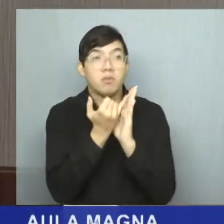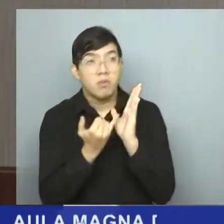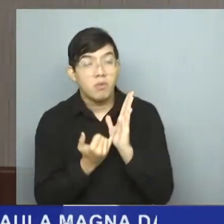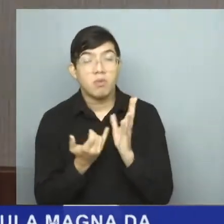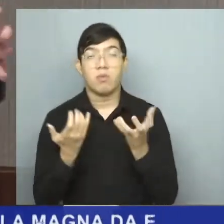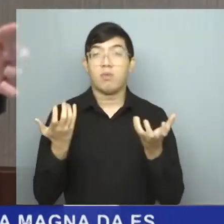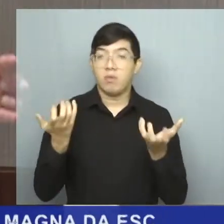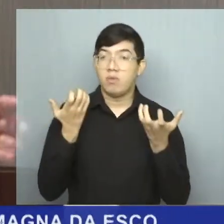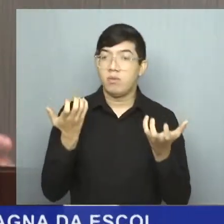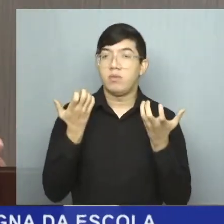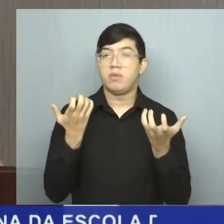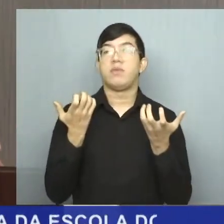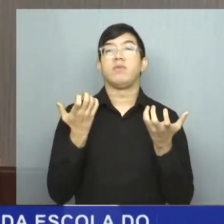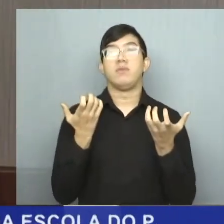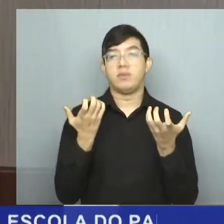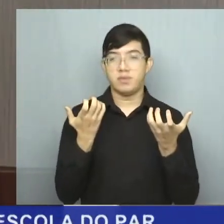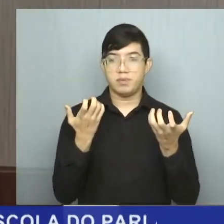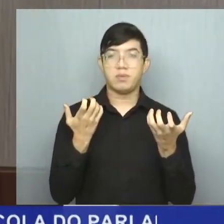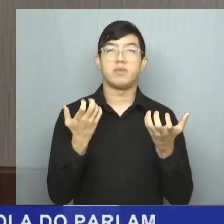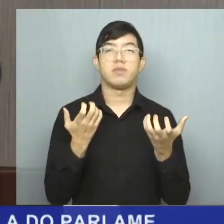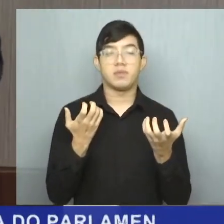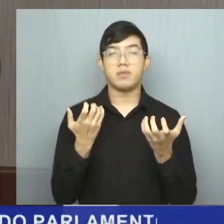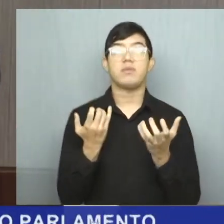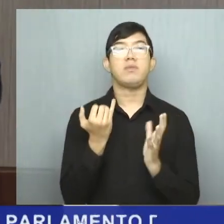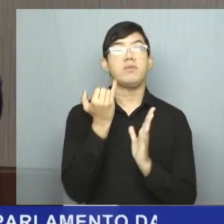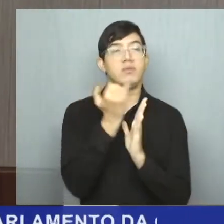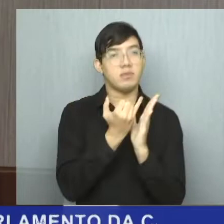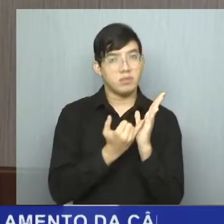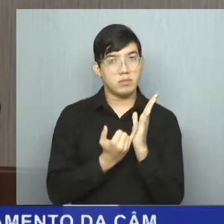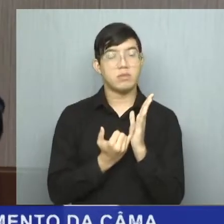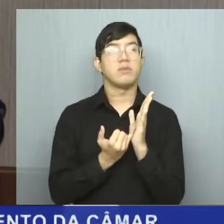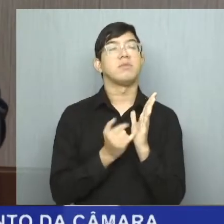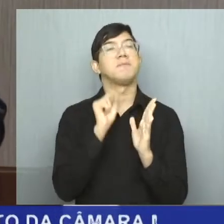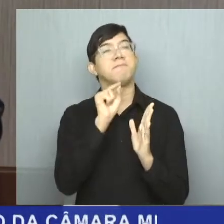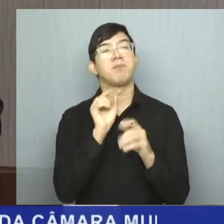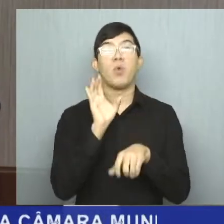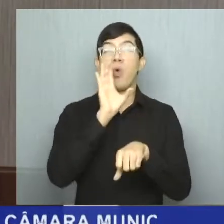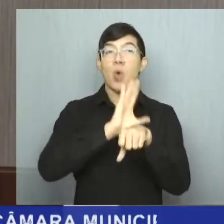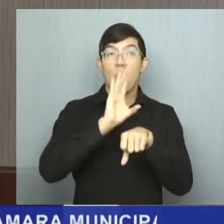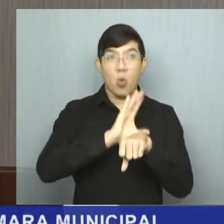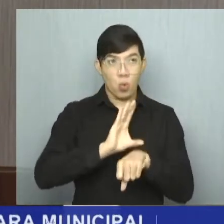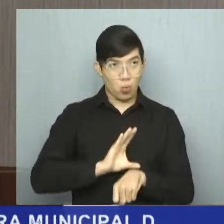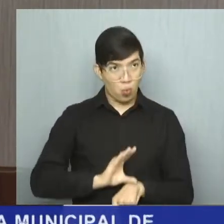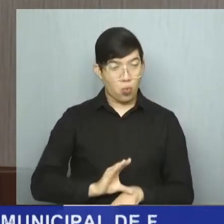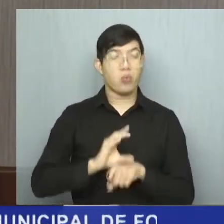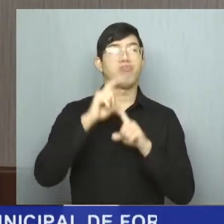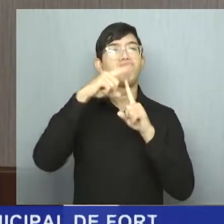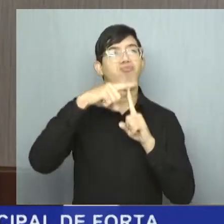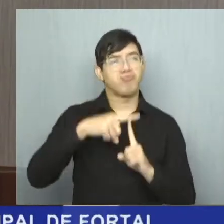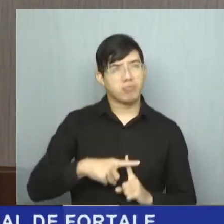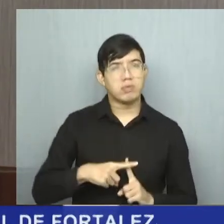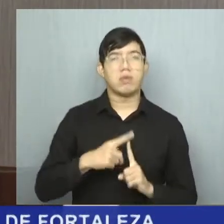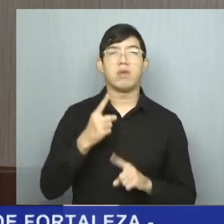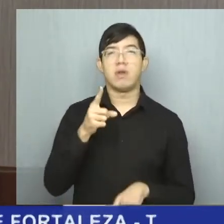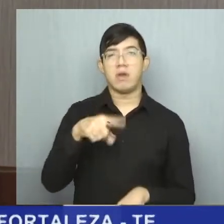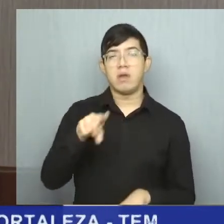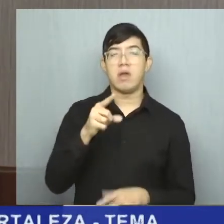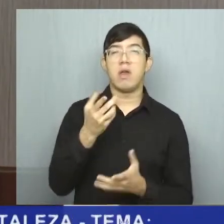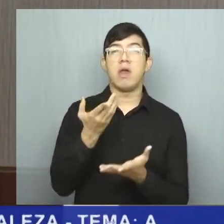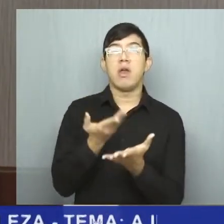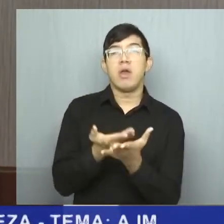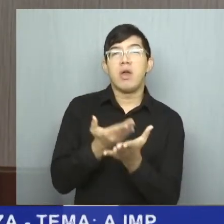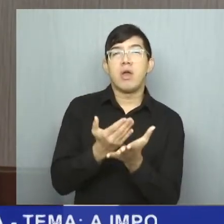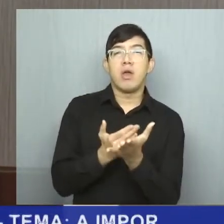procurar fazer suas inscrições para os cursos que serão oferecidos e terão início suas aulas